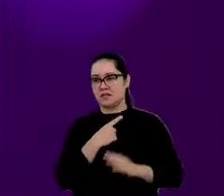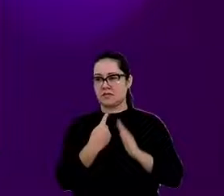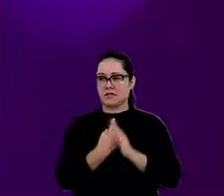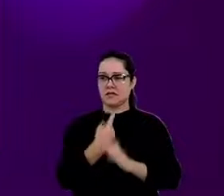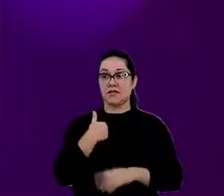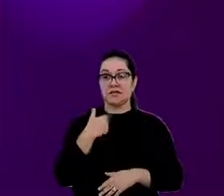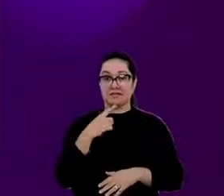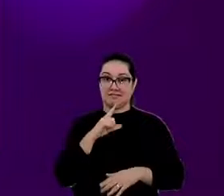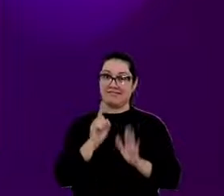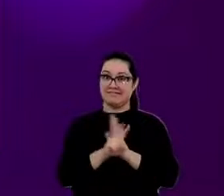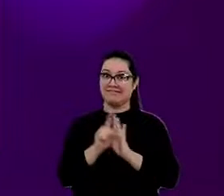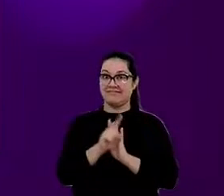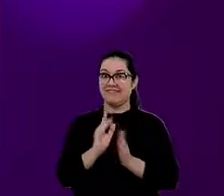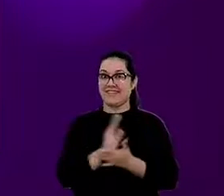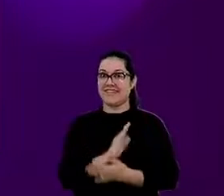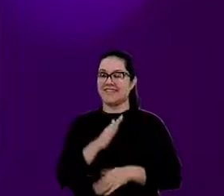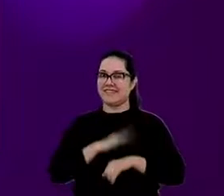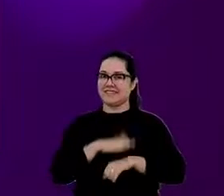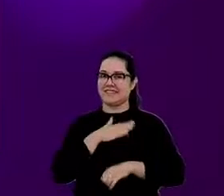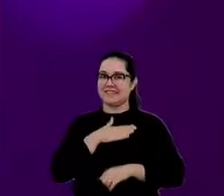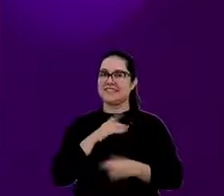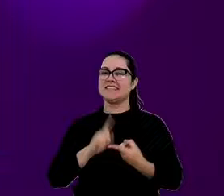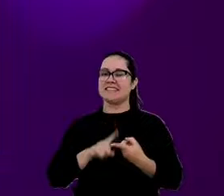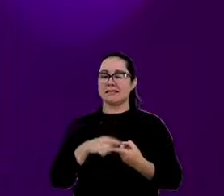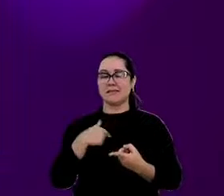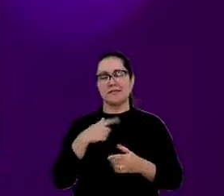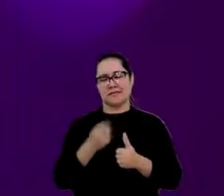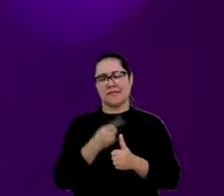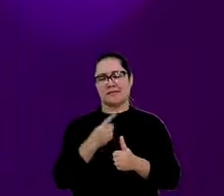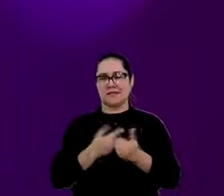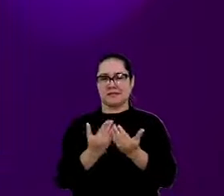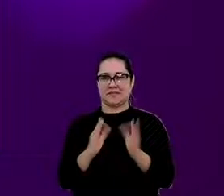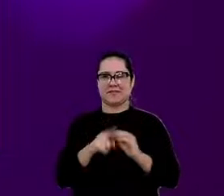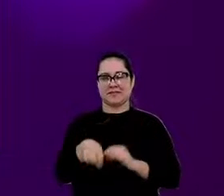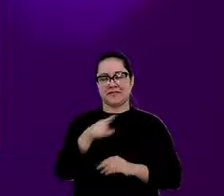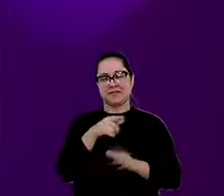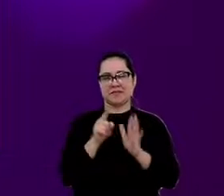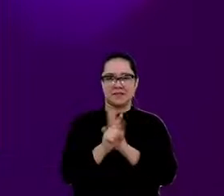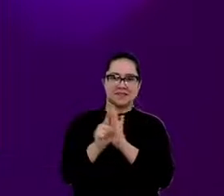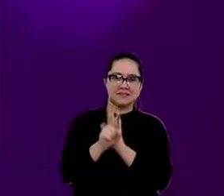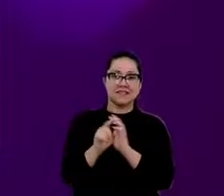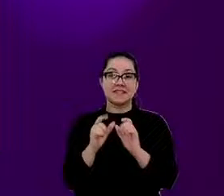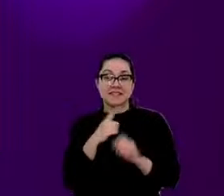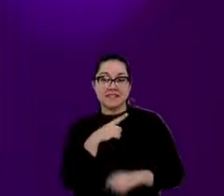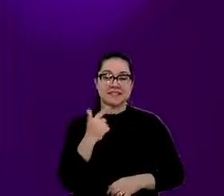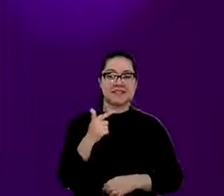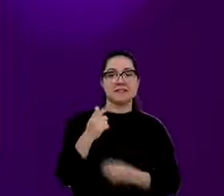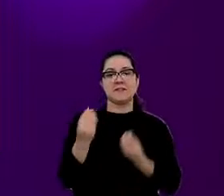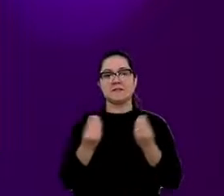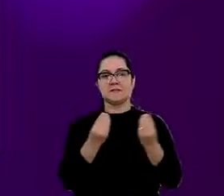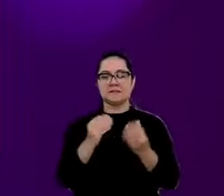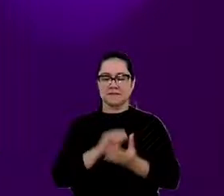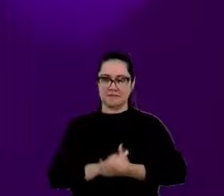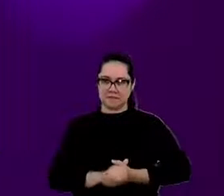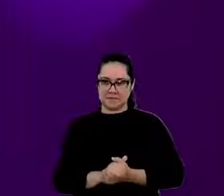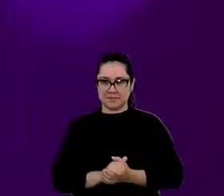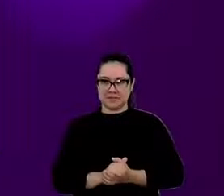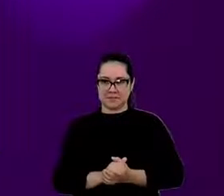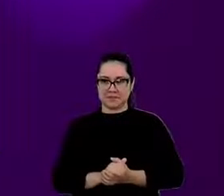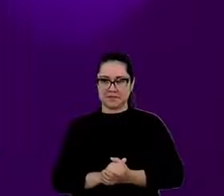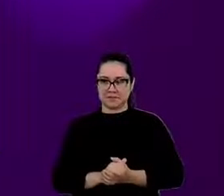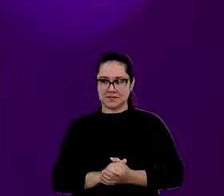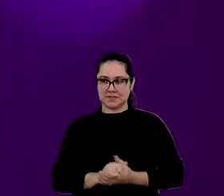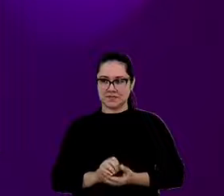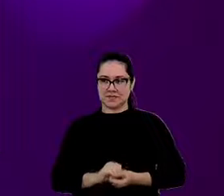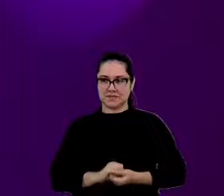tenho algumas, mas eu queria primeiro abrir para a turma aí para poder saber se tem alguém com